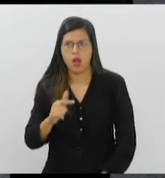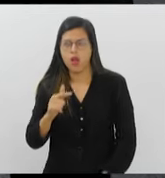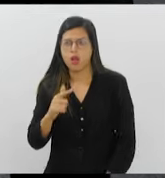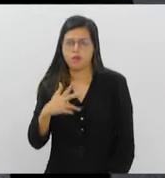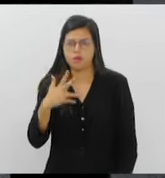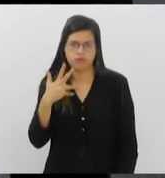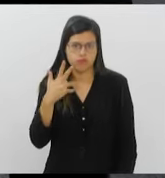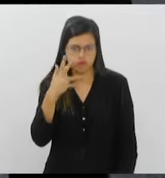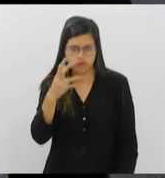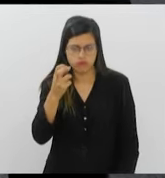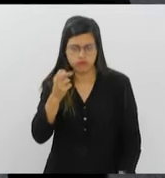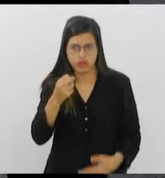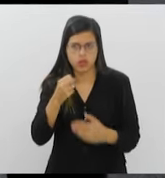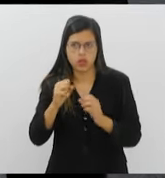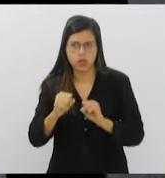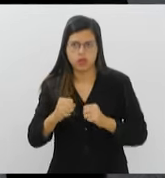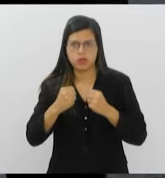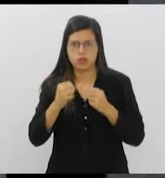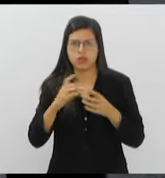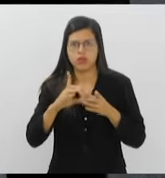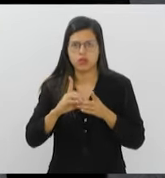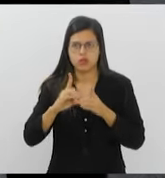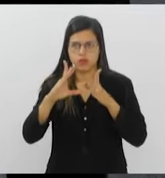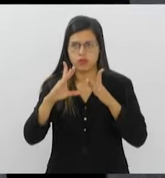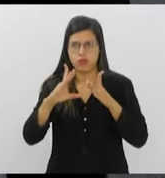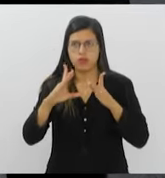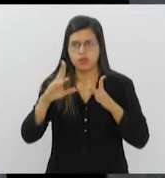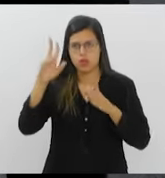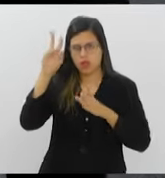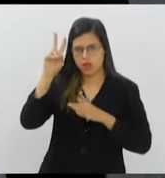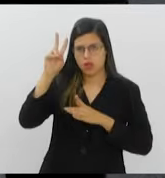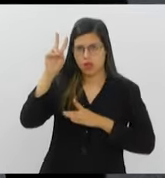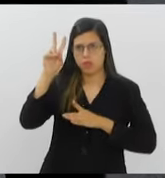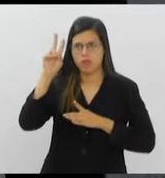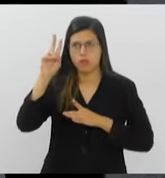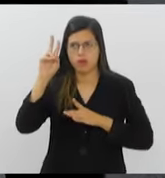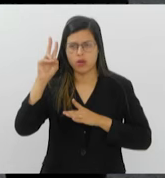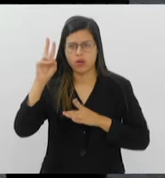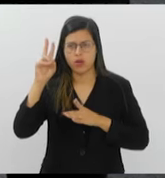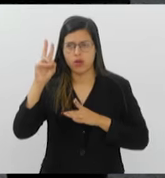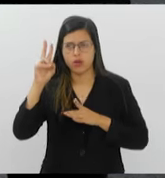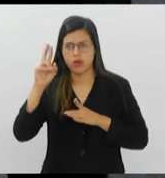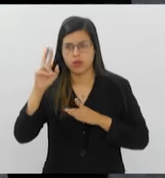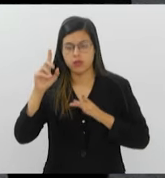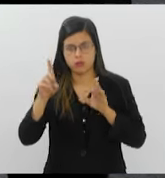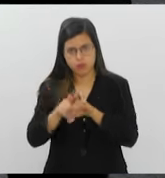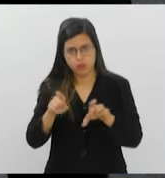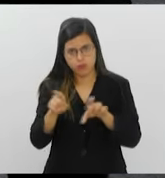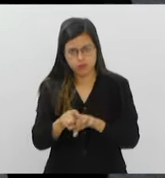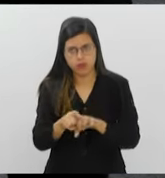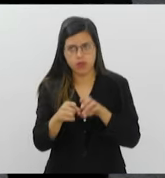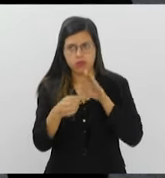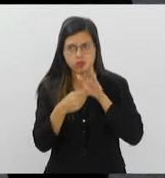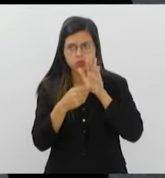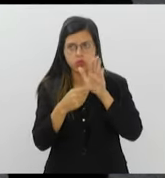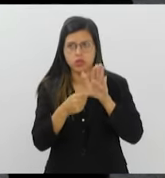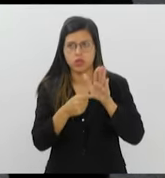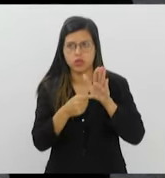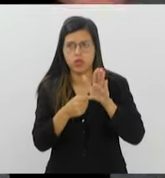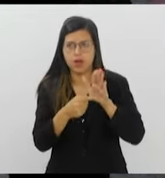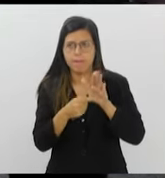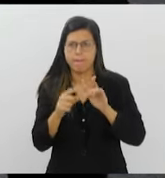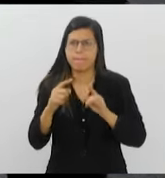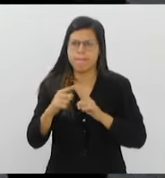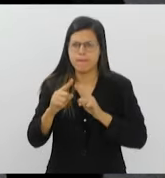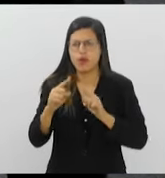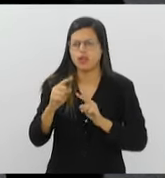grande defensor da democracia, e lembrar e trazer à memória, na verdade, mais do que